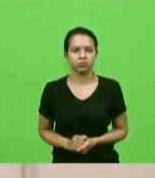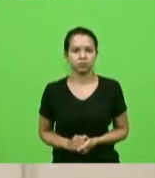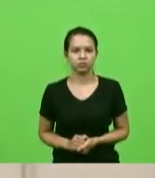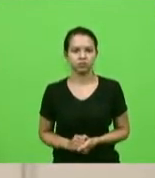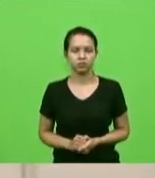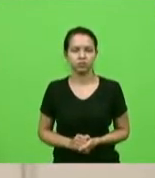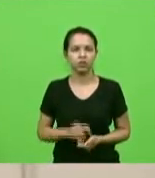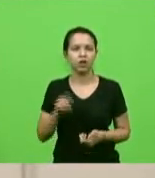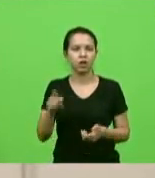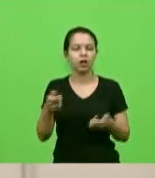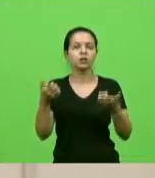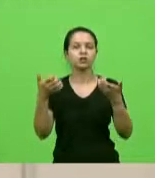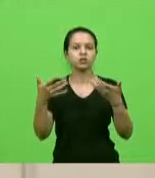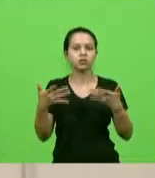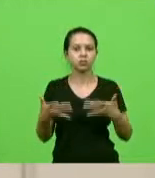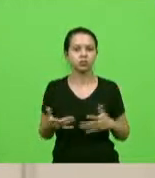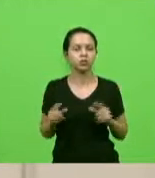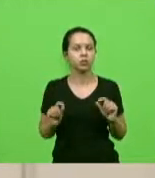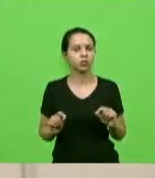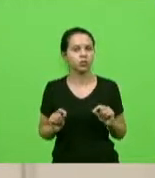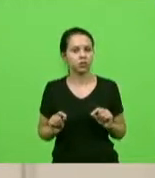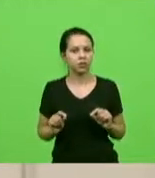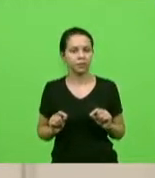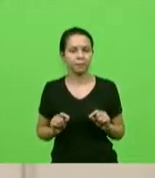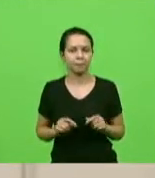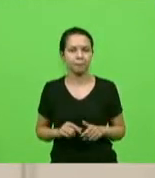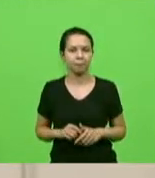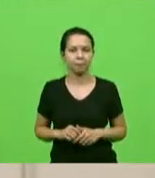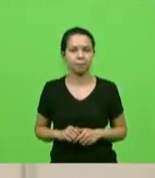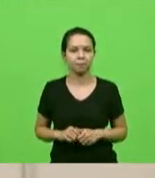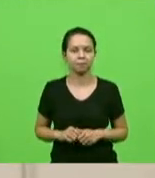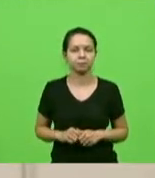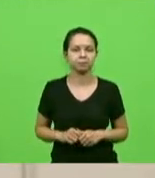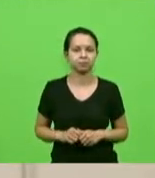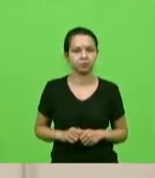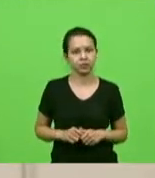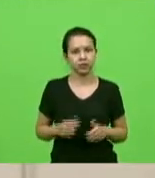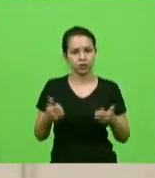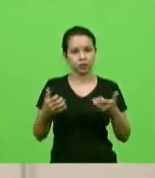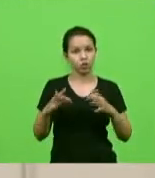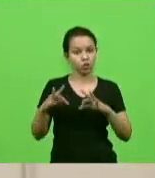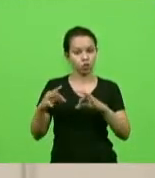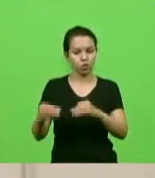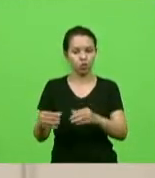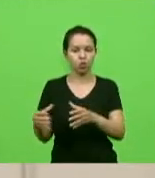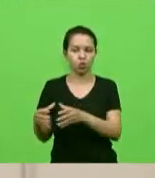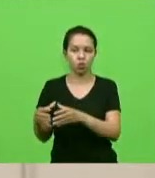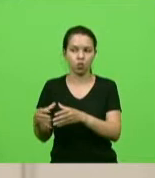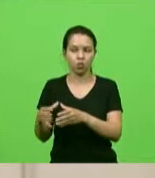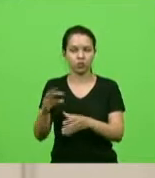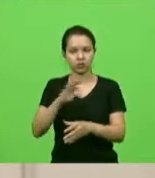E ali ele menciona que ele colocou toda a equipe técnica